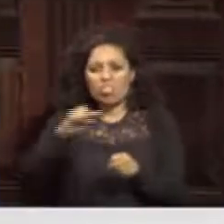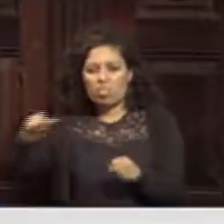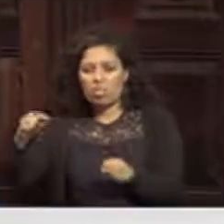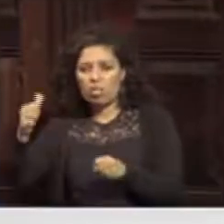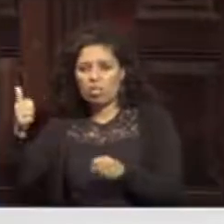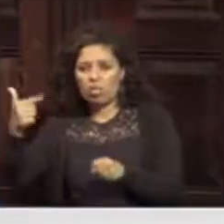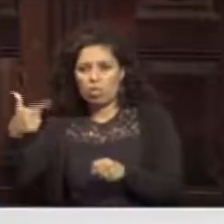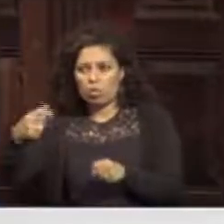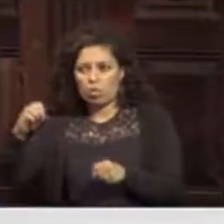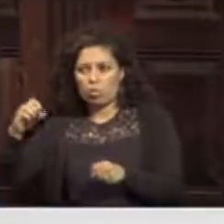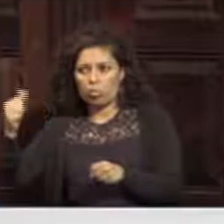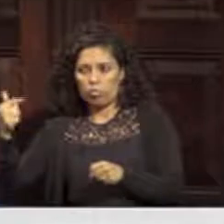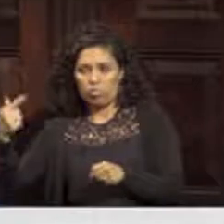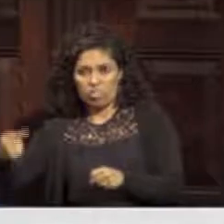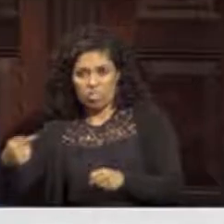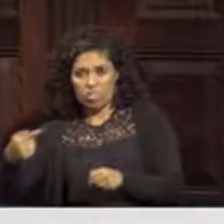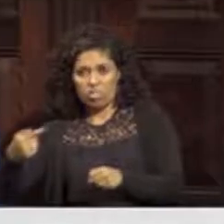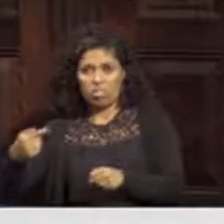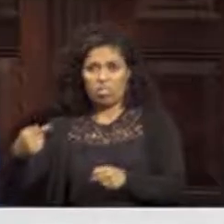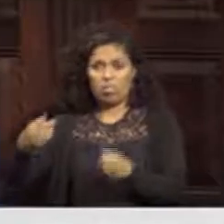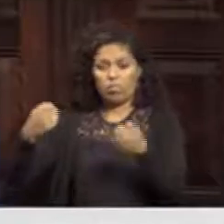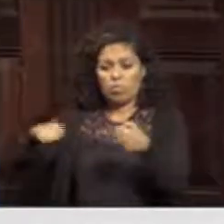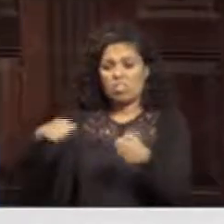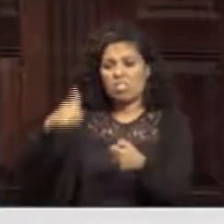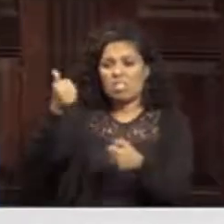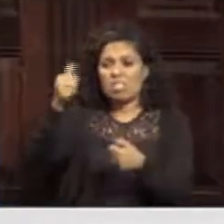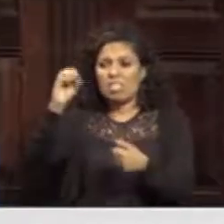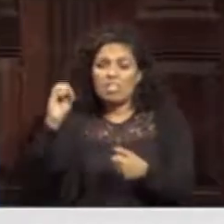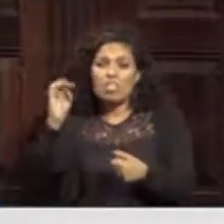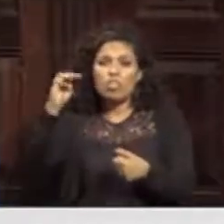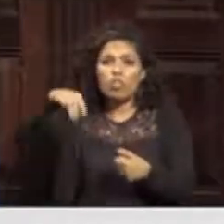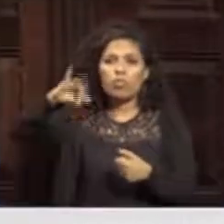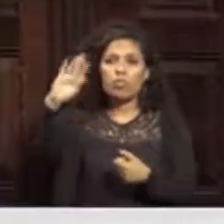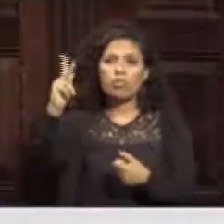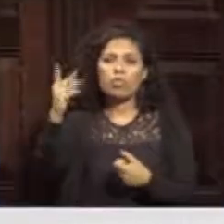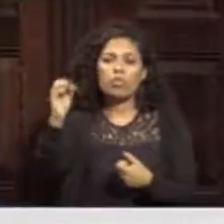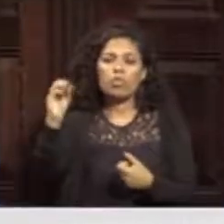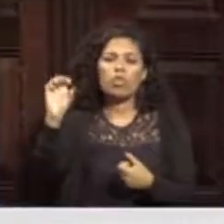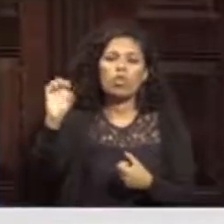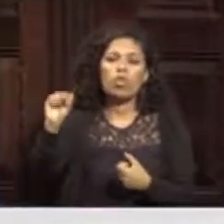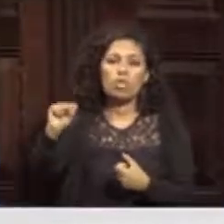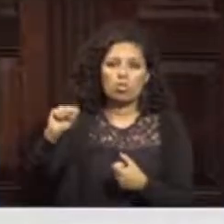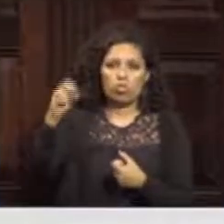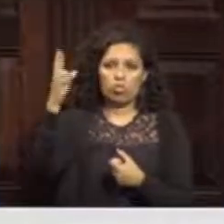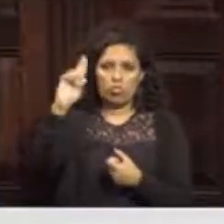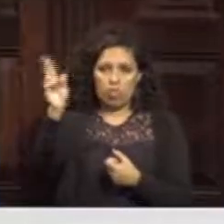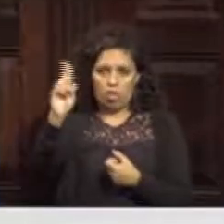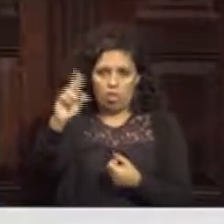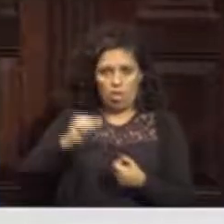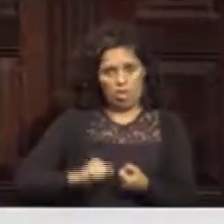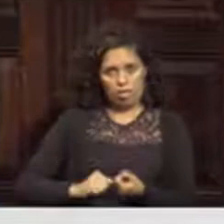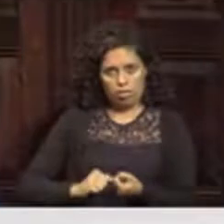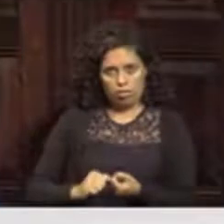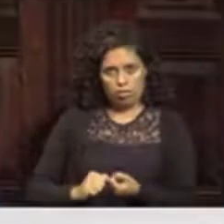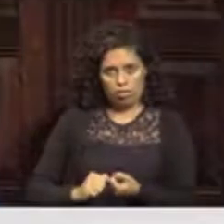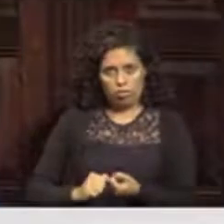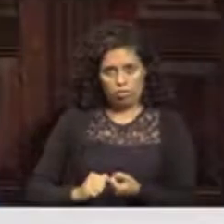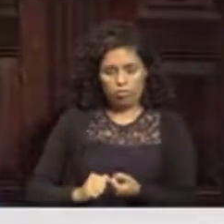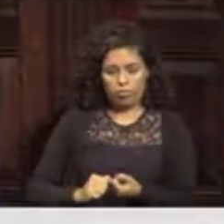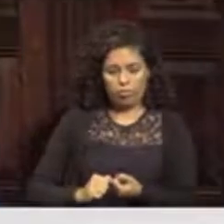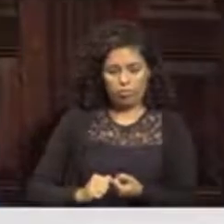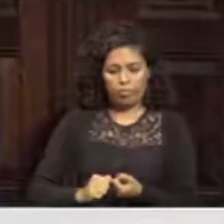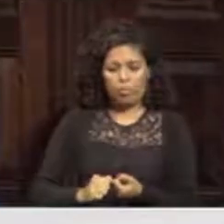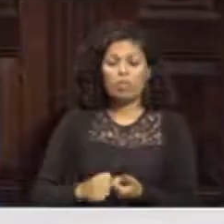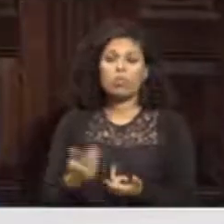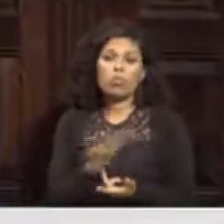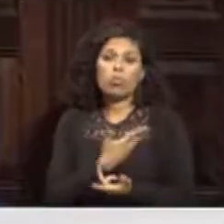de reais para suprir esse déficit. Então o governo descapitaliza o Rio